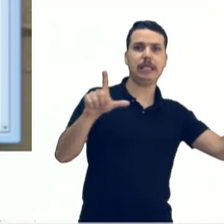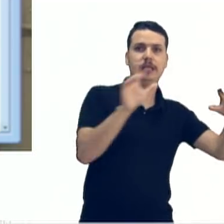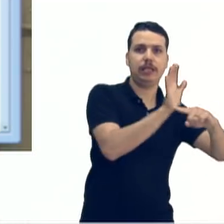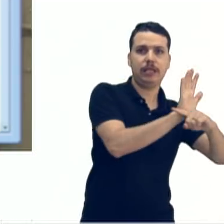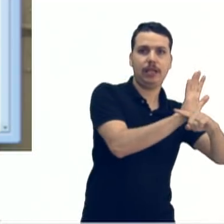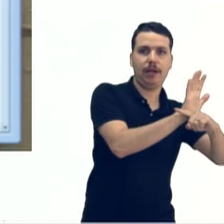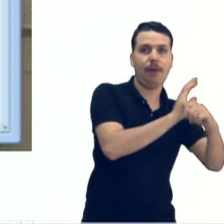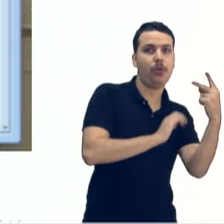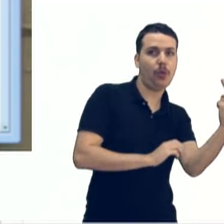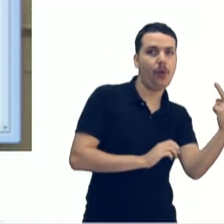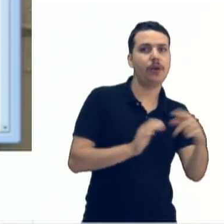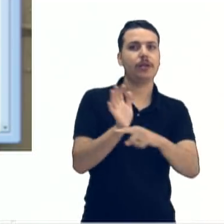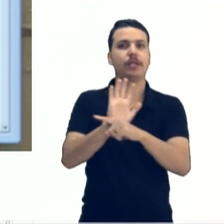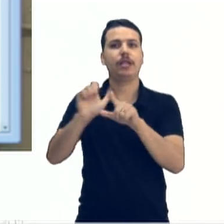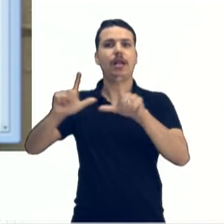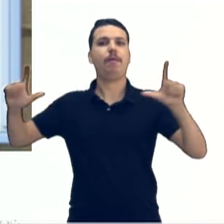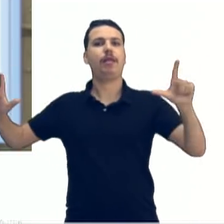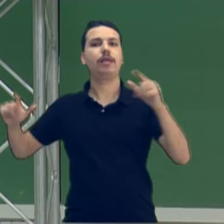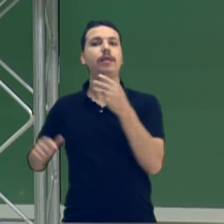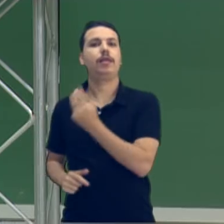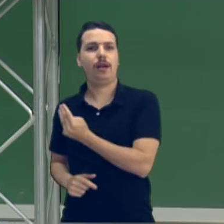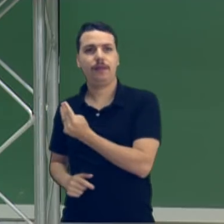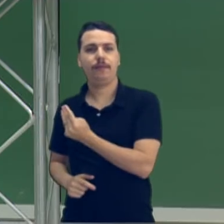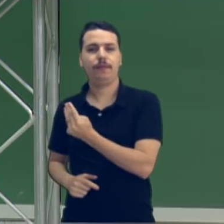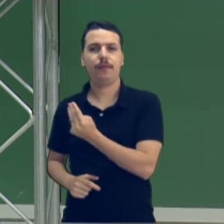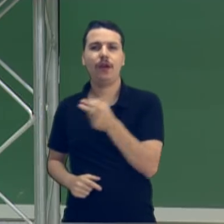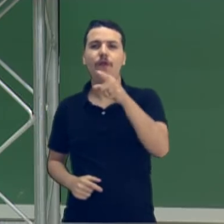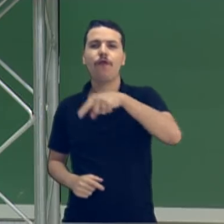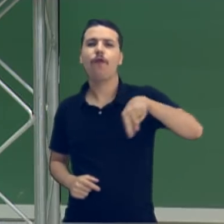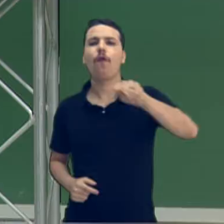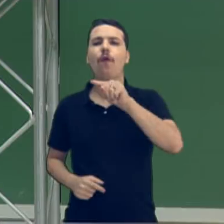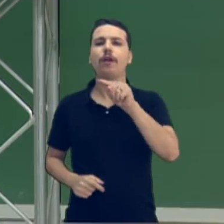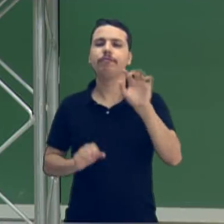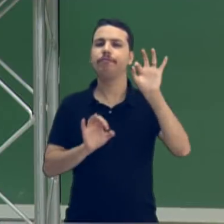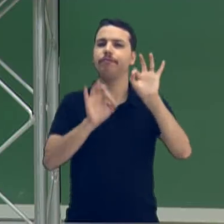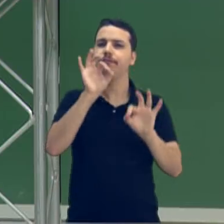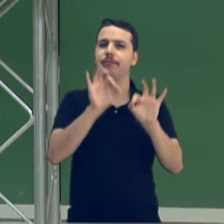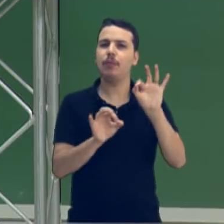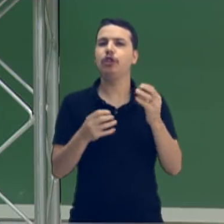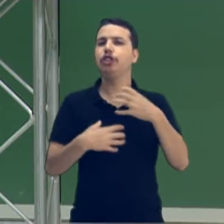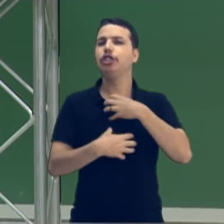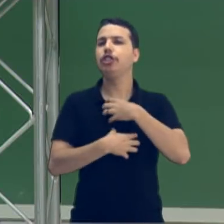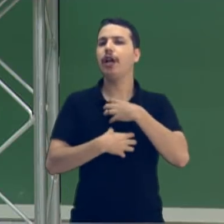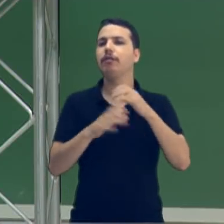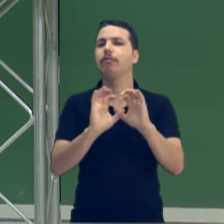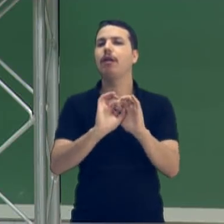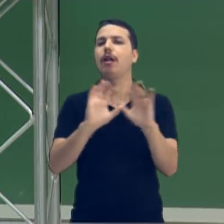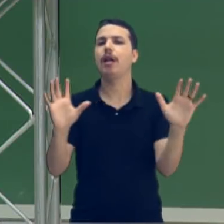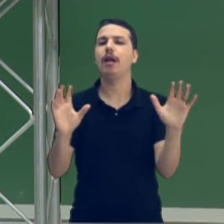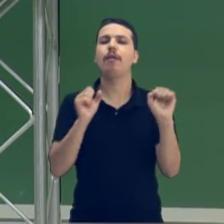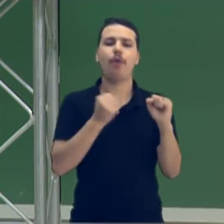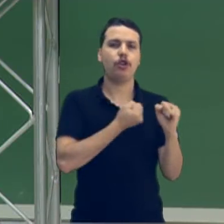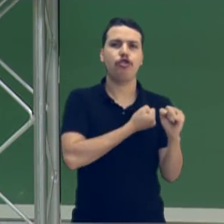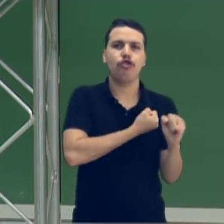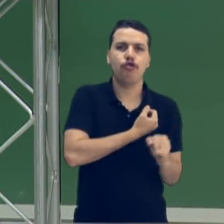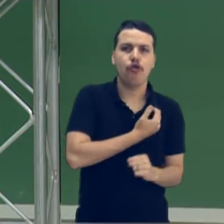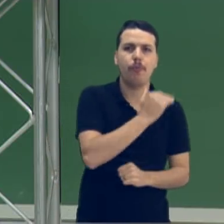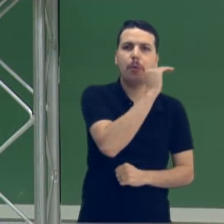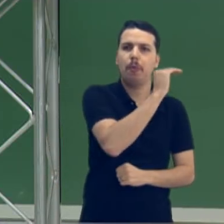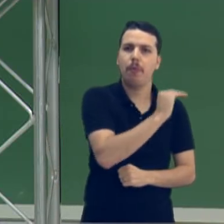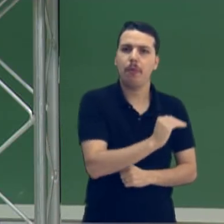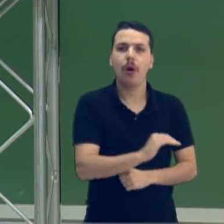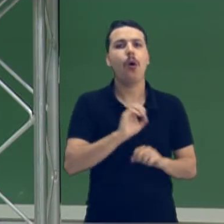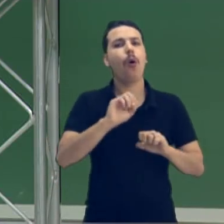ficar aqui para vocês pensarem um pouquinho. Vocês se organizem agora como quiserem. Pode ser numericamente ou até